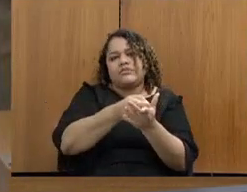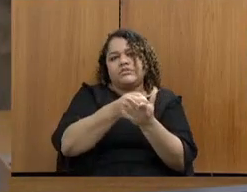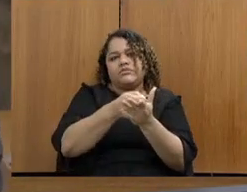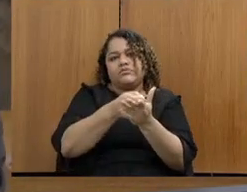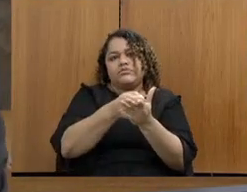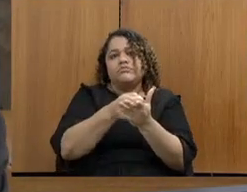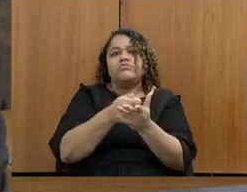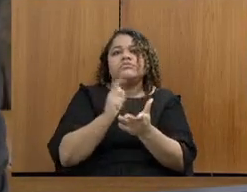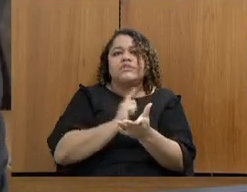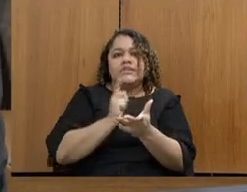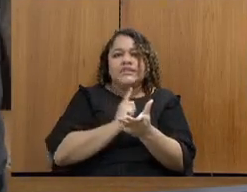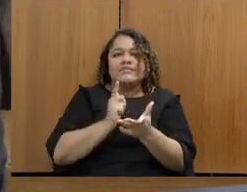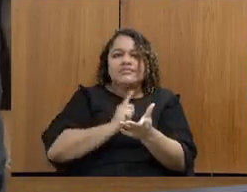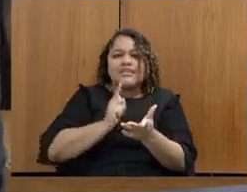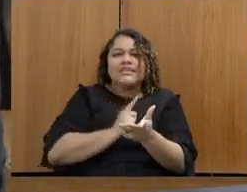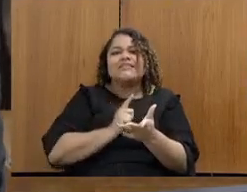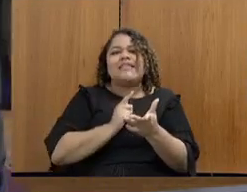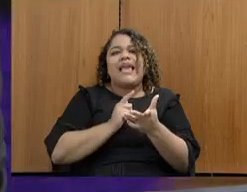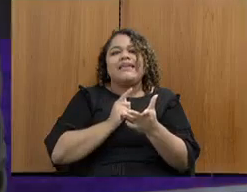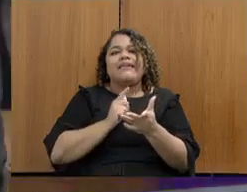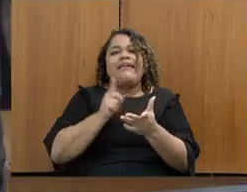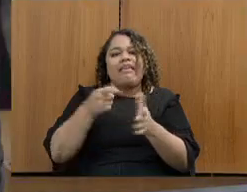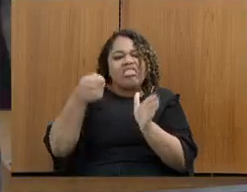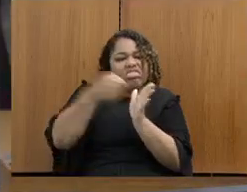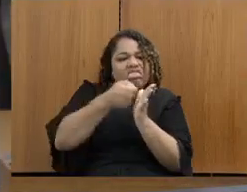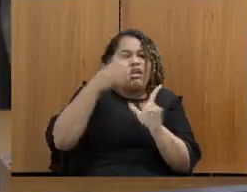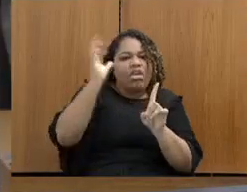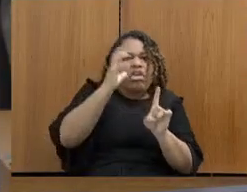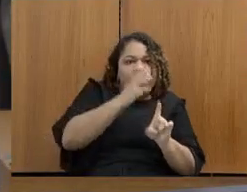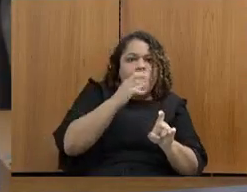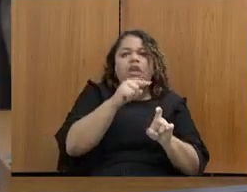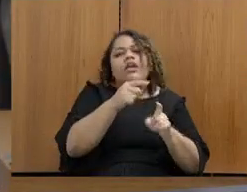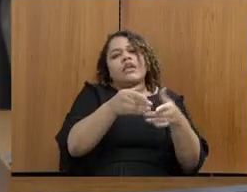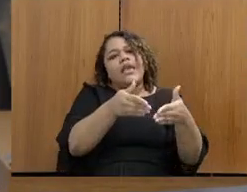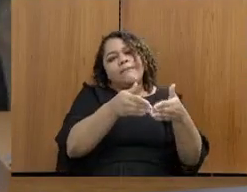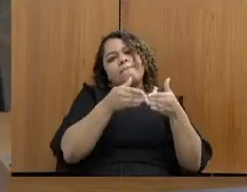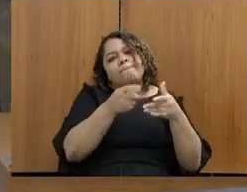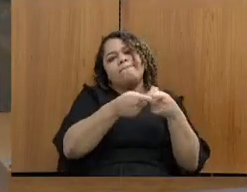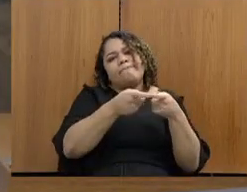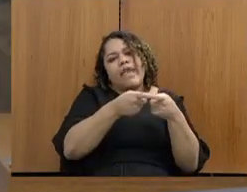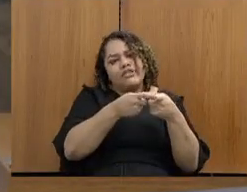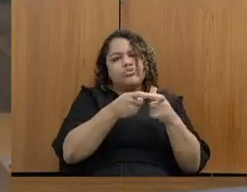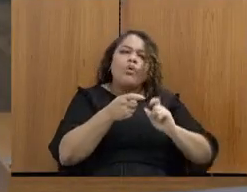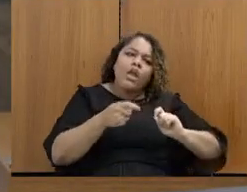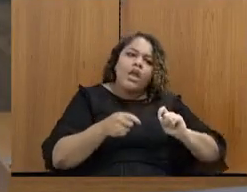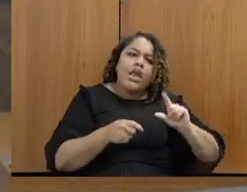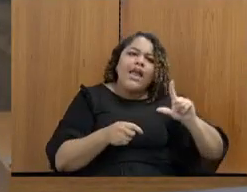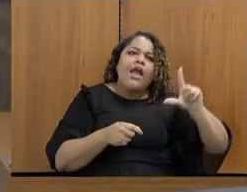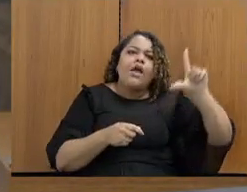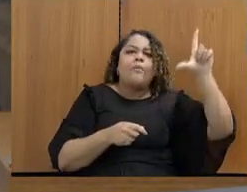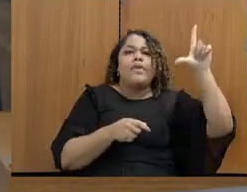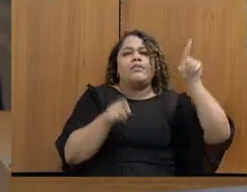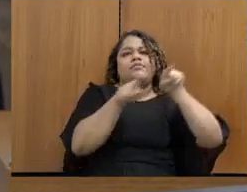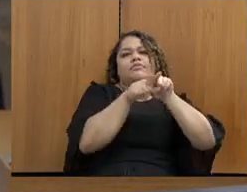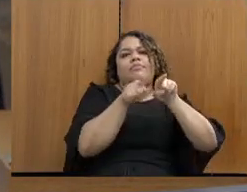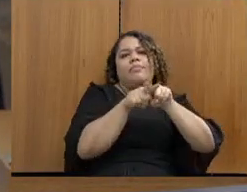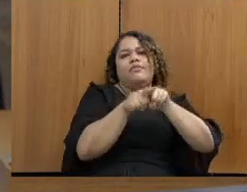absenteísmo que essas são as licenças médicas isso acaba virando um círculo